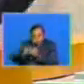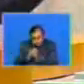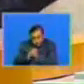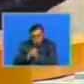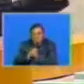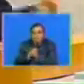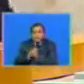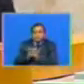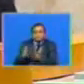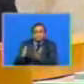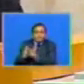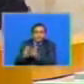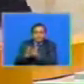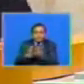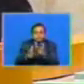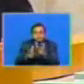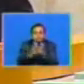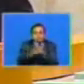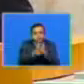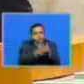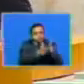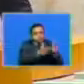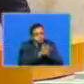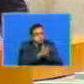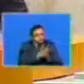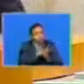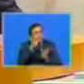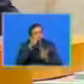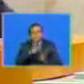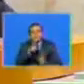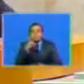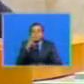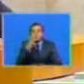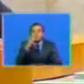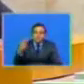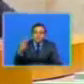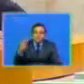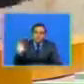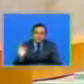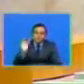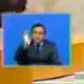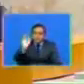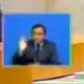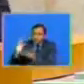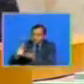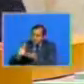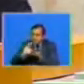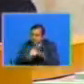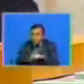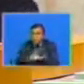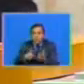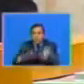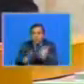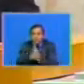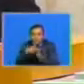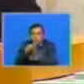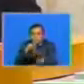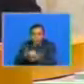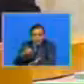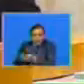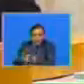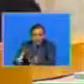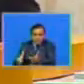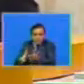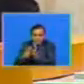em dívidas como as que hoje consomem 13% do nosso orçamento, mais de 3 bilhões